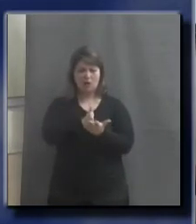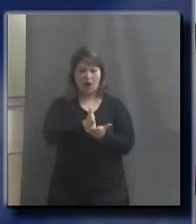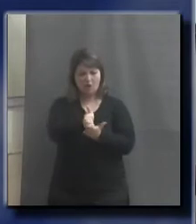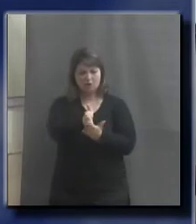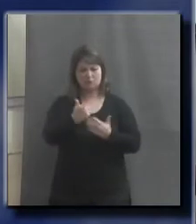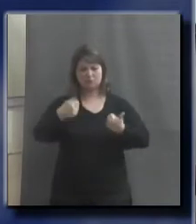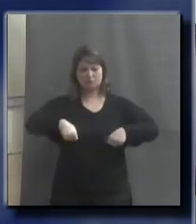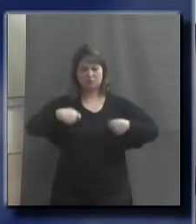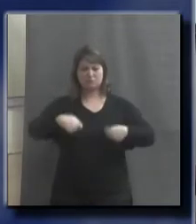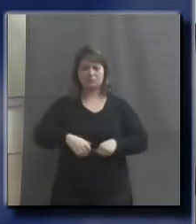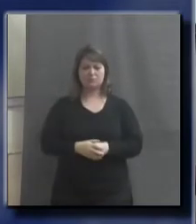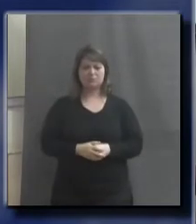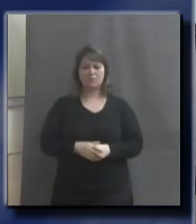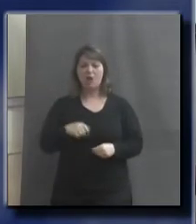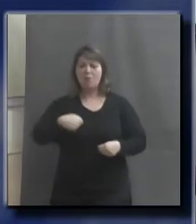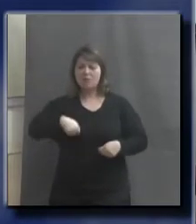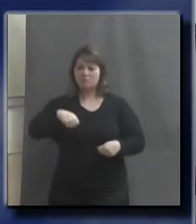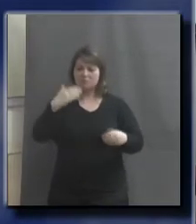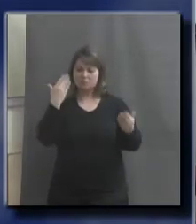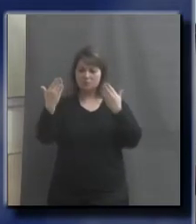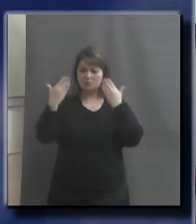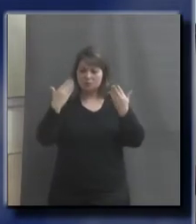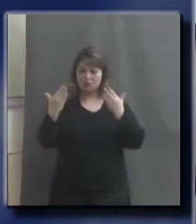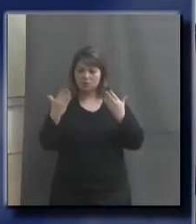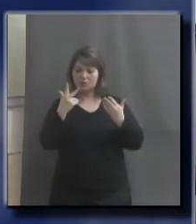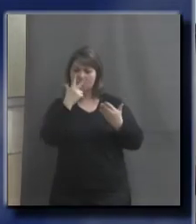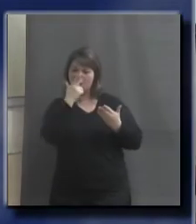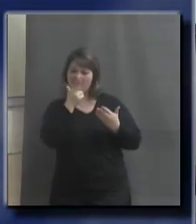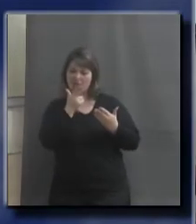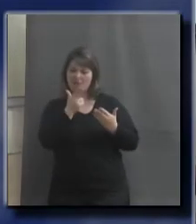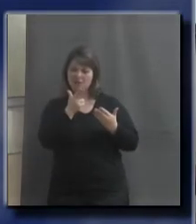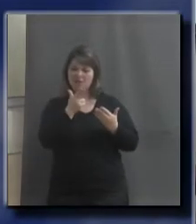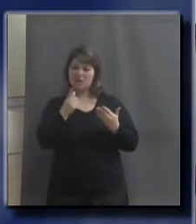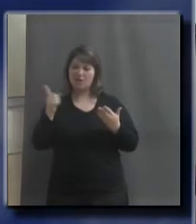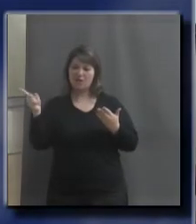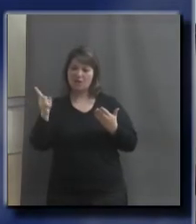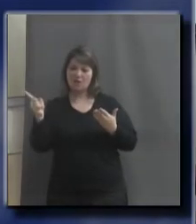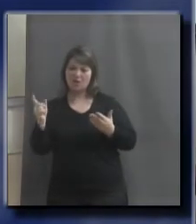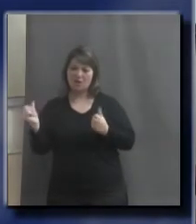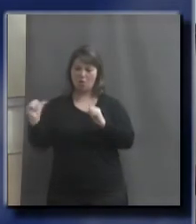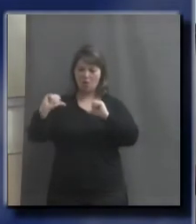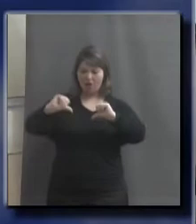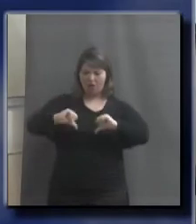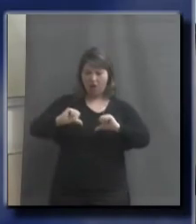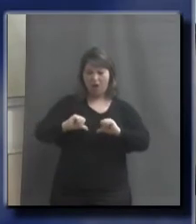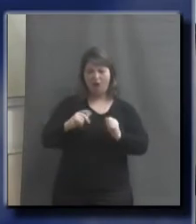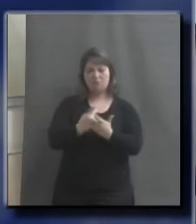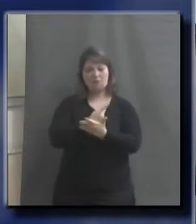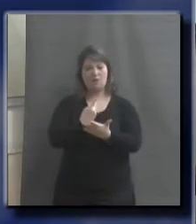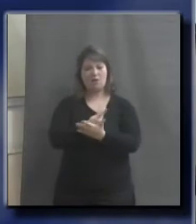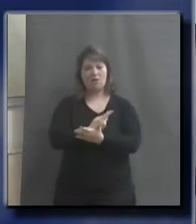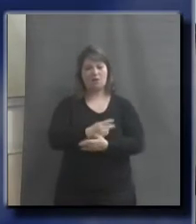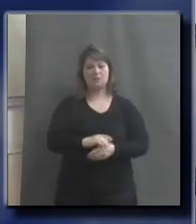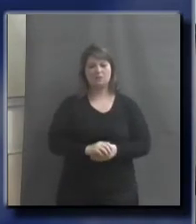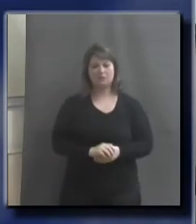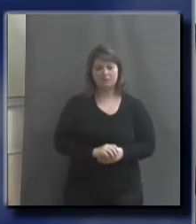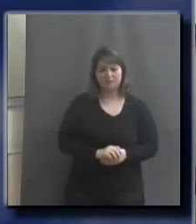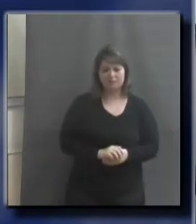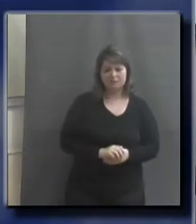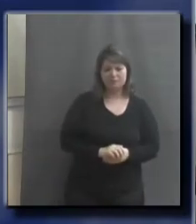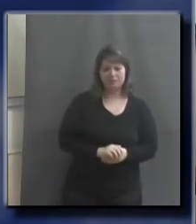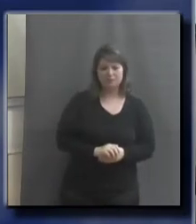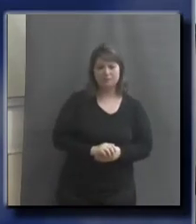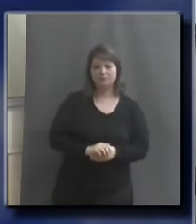outro. Uma psicologia que busque levar para os espaços e para as diferentes possibilidades de atuação da psicologia, as